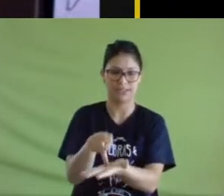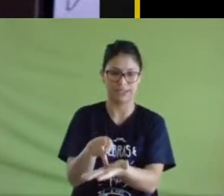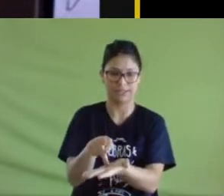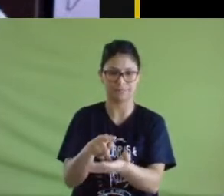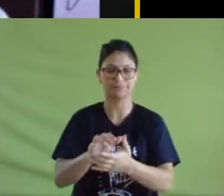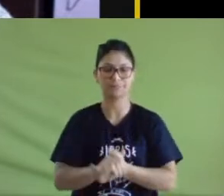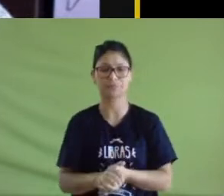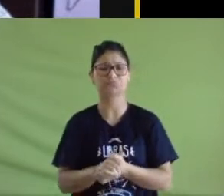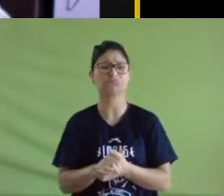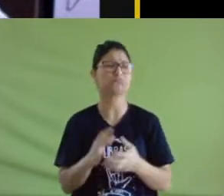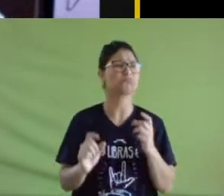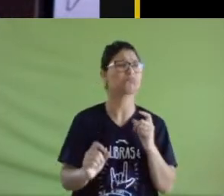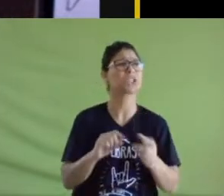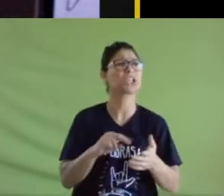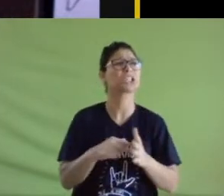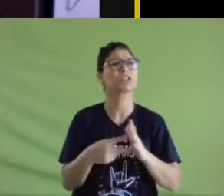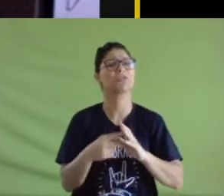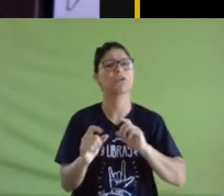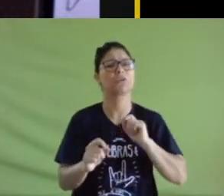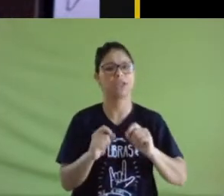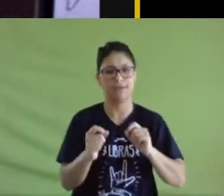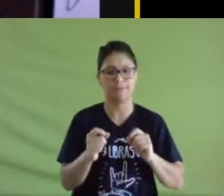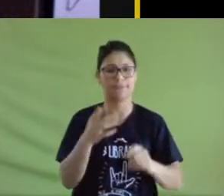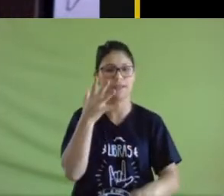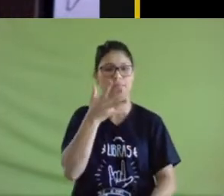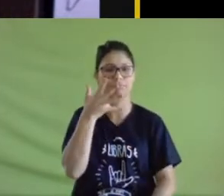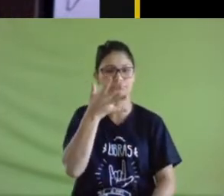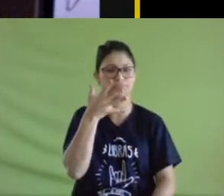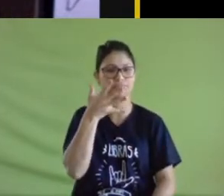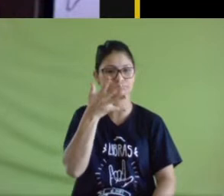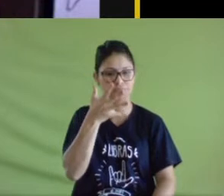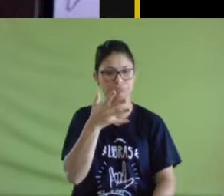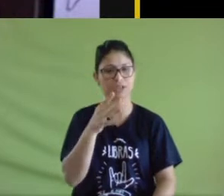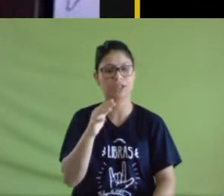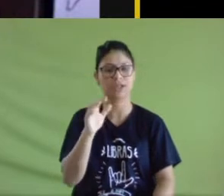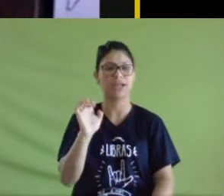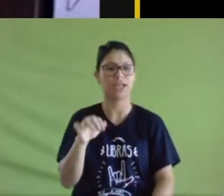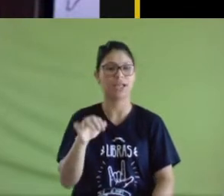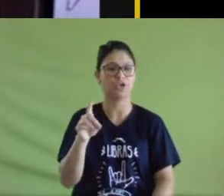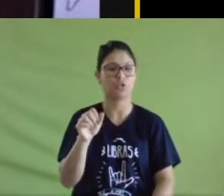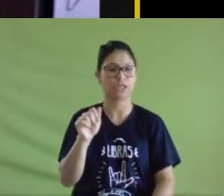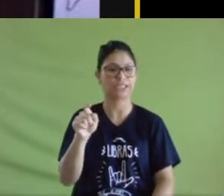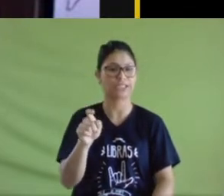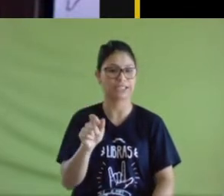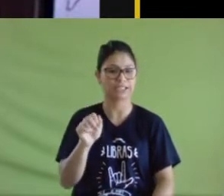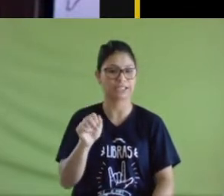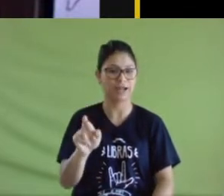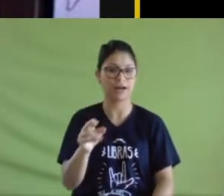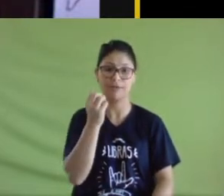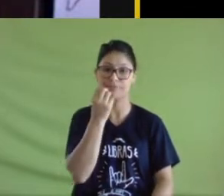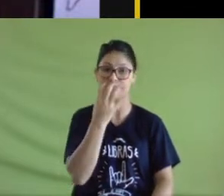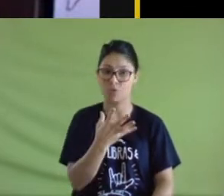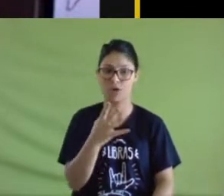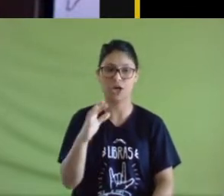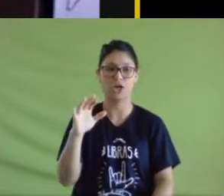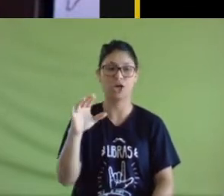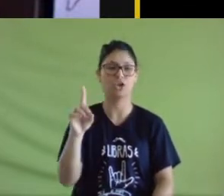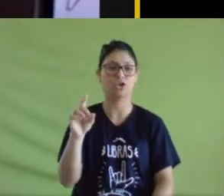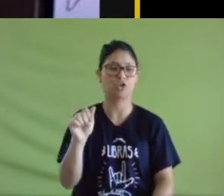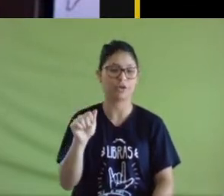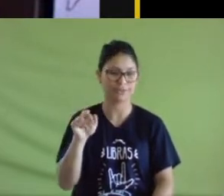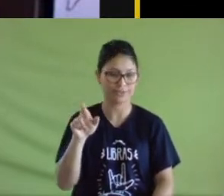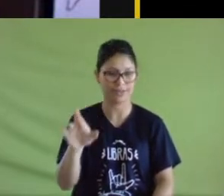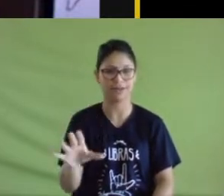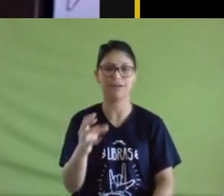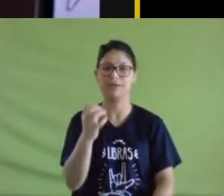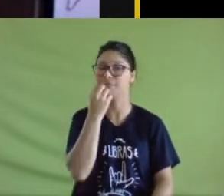quer dizer, um discurso é endoxon, um discurso ele tem uma boa doxa, um discurso tem uma